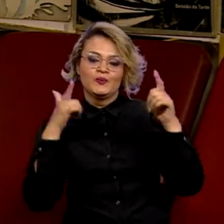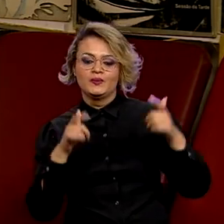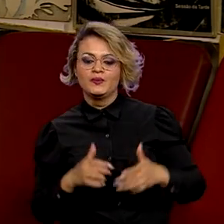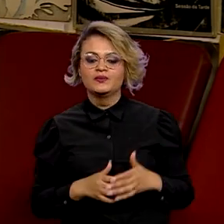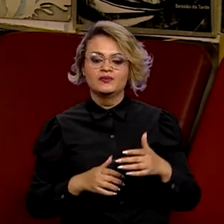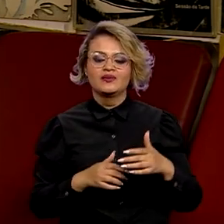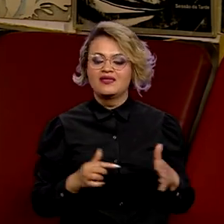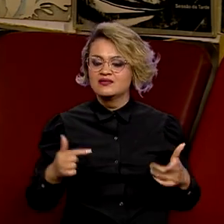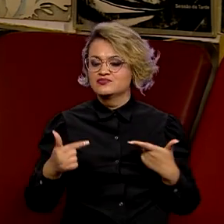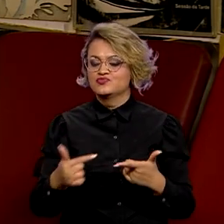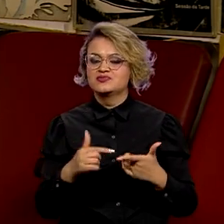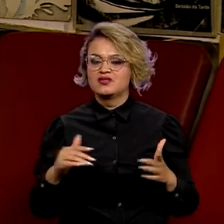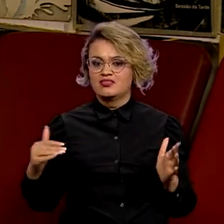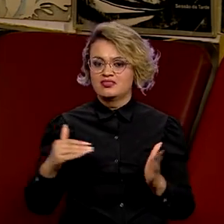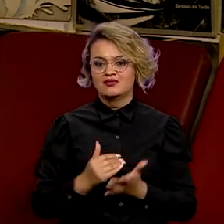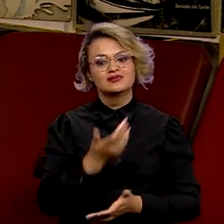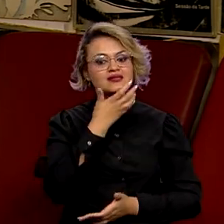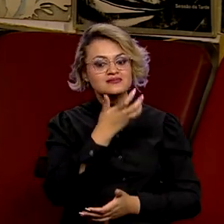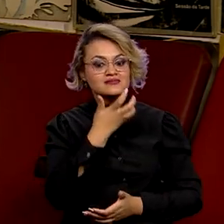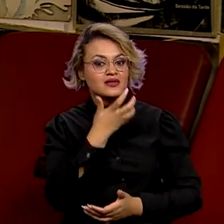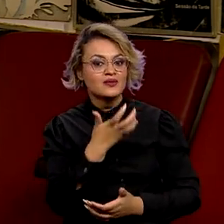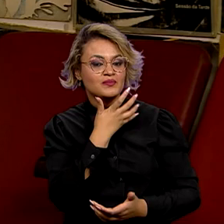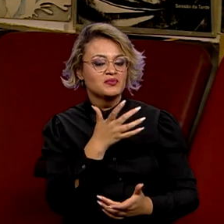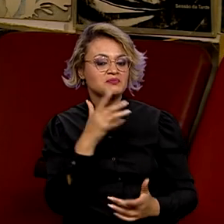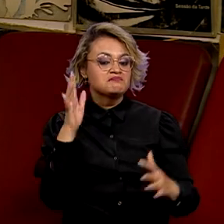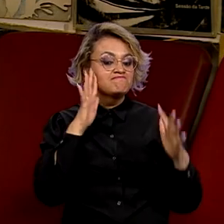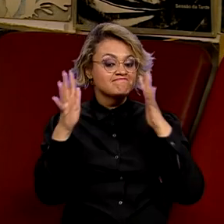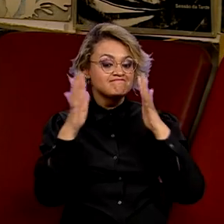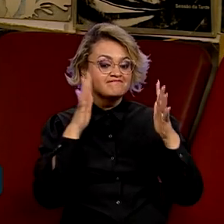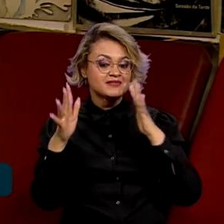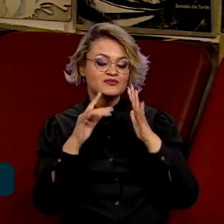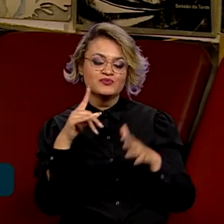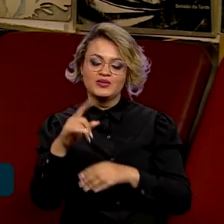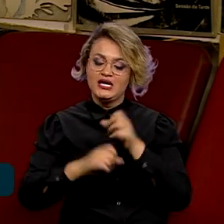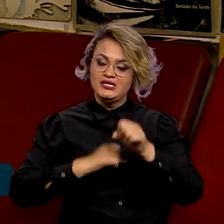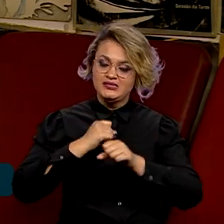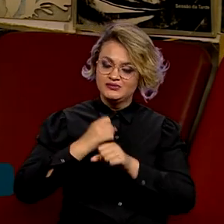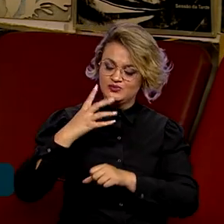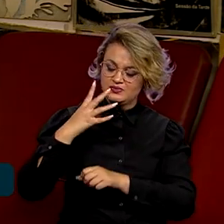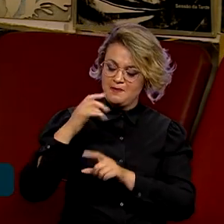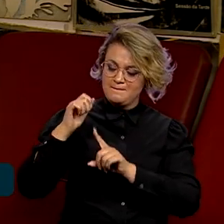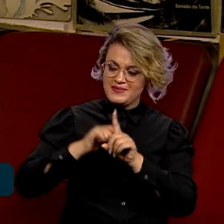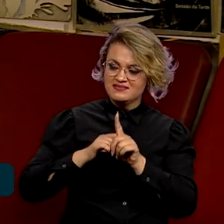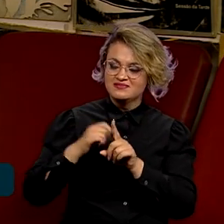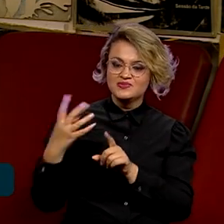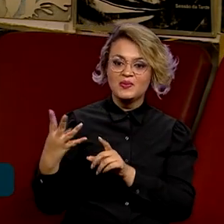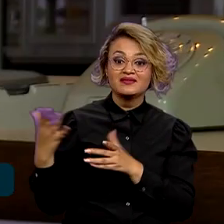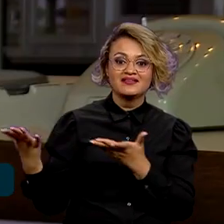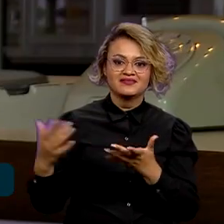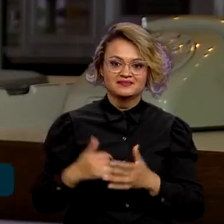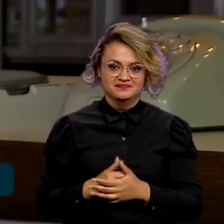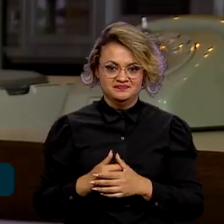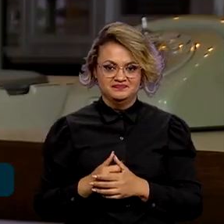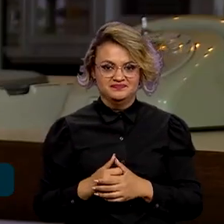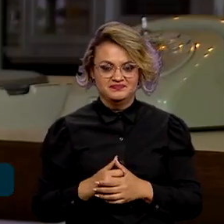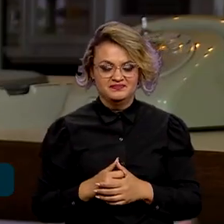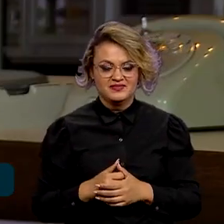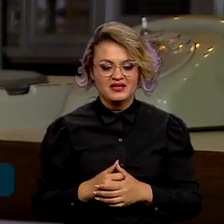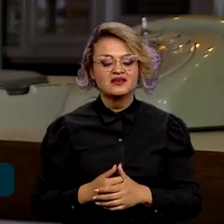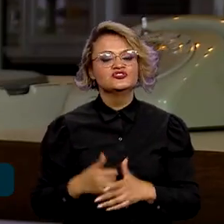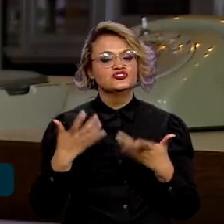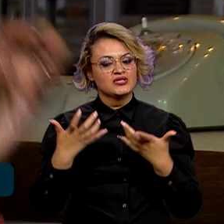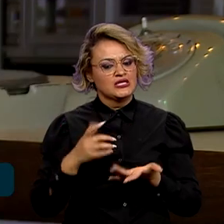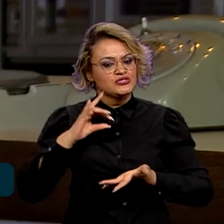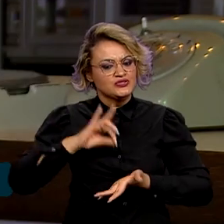gente, ações até o fim do ano, o que se pensa aí para os próximos 4 meses? O ano já está acabando, né? O que a gente quer, de